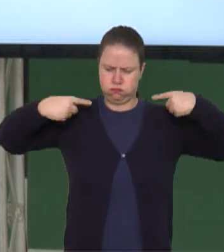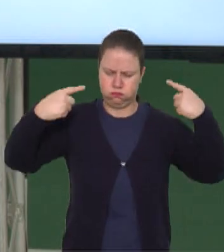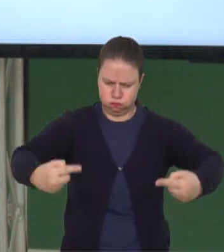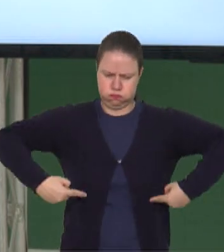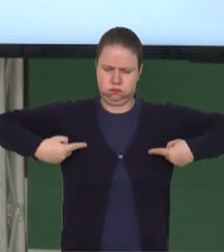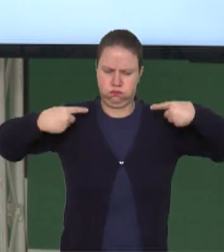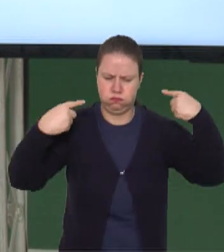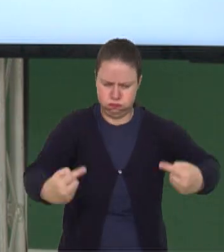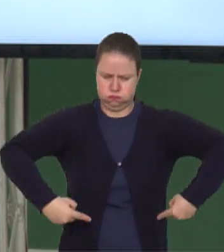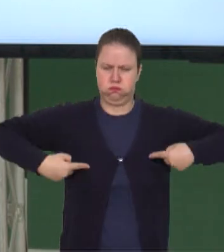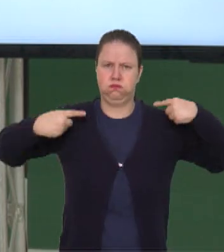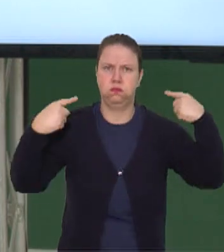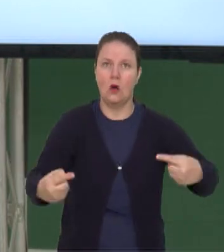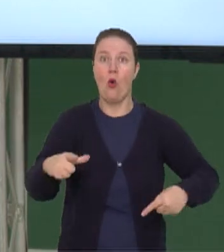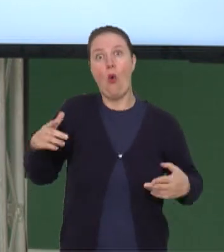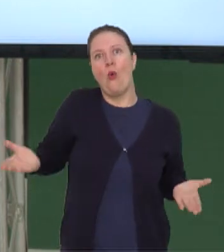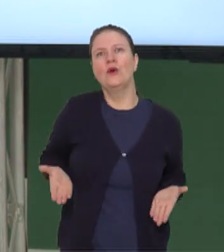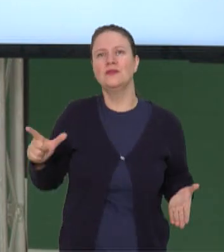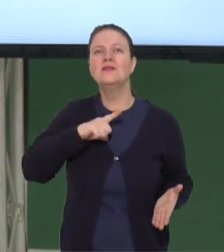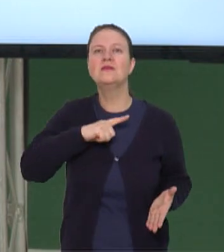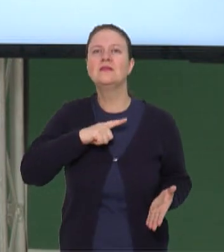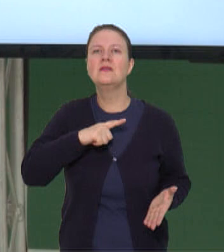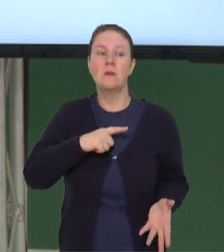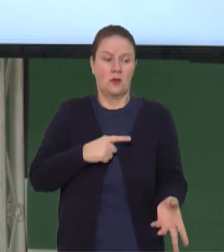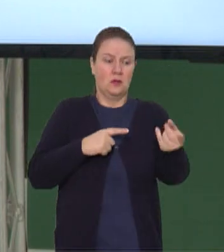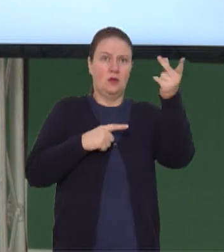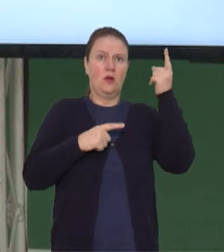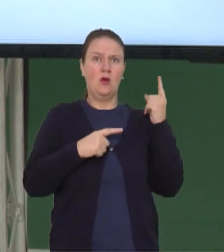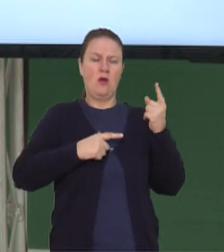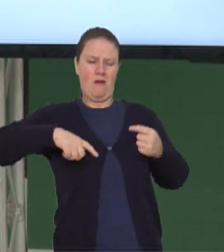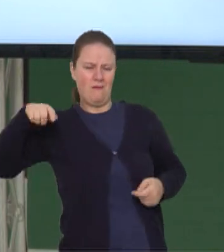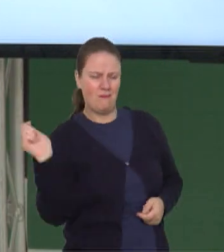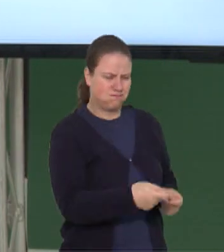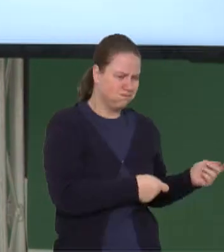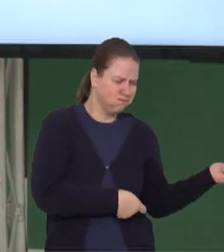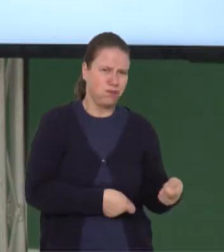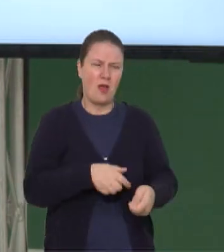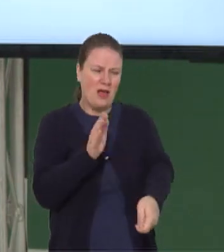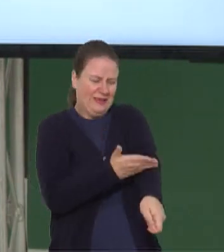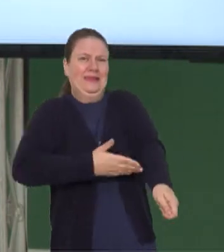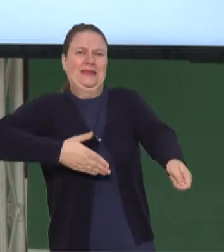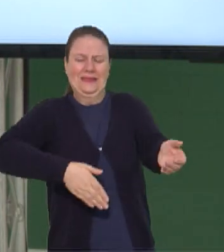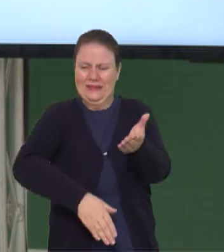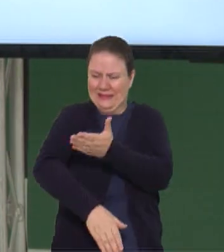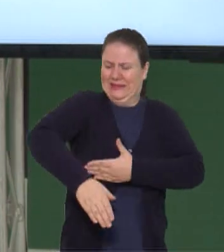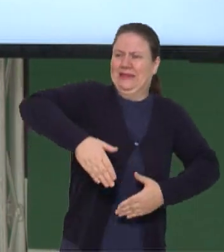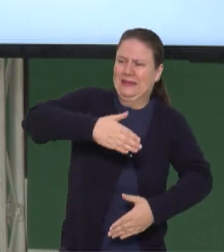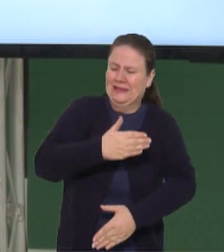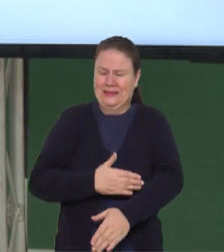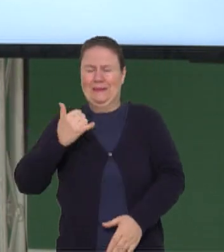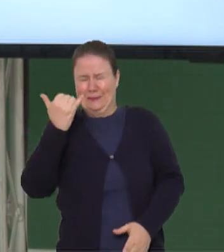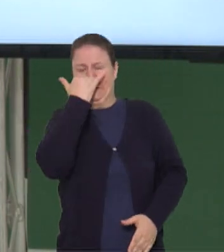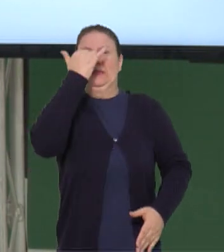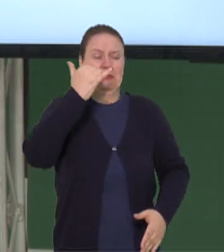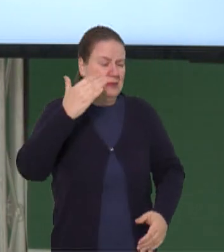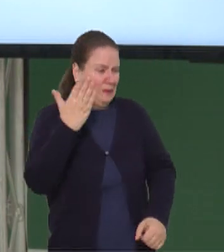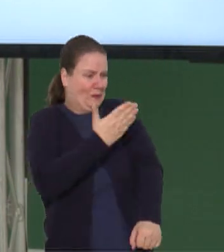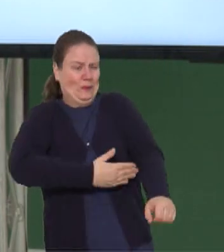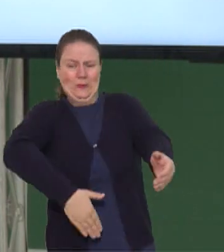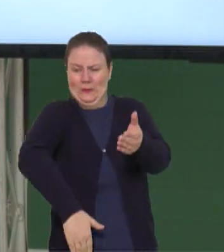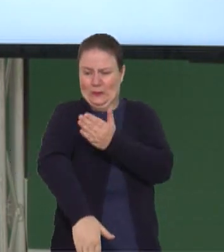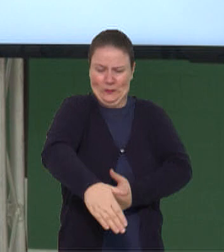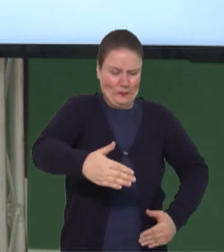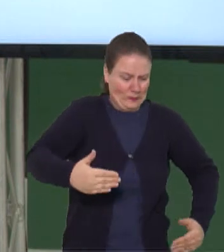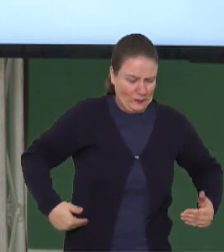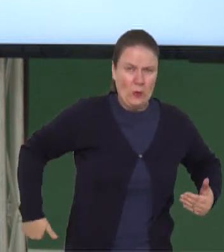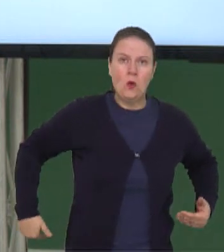era no facão, então era muito comum eles deceparem dedo, perna, braço. Então acidentes de trabalho, que hoje a gente chama de